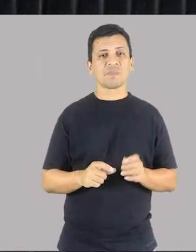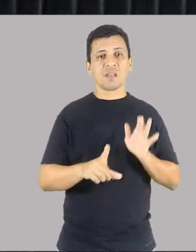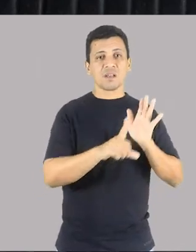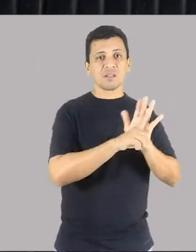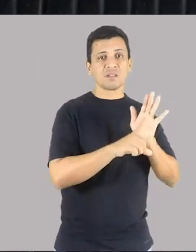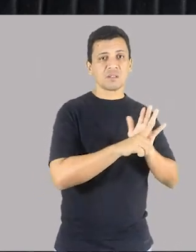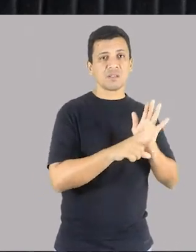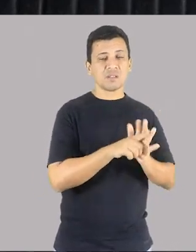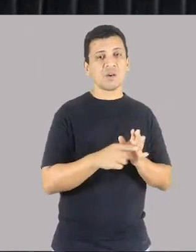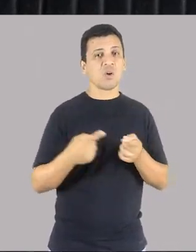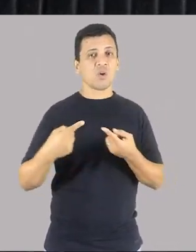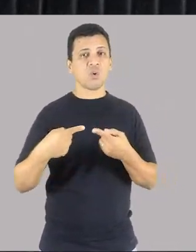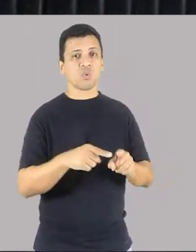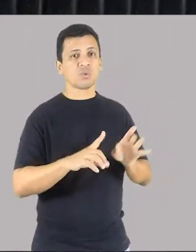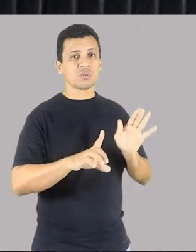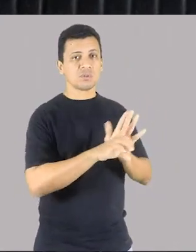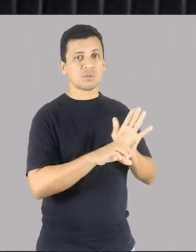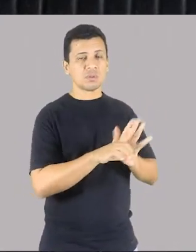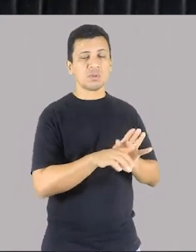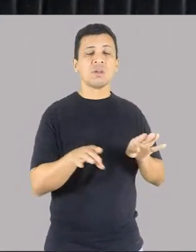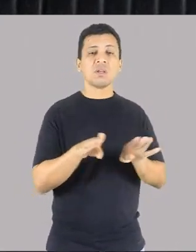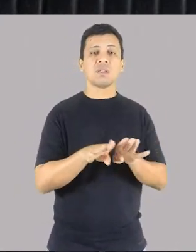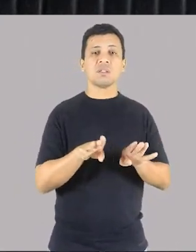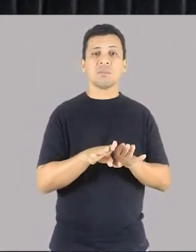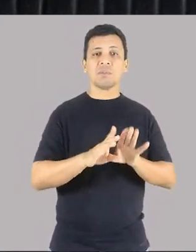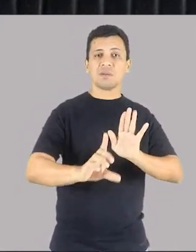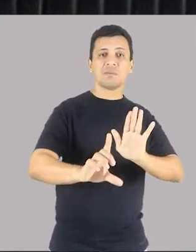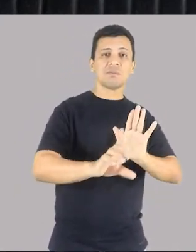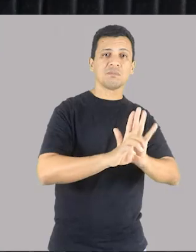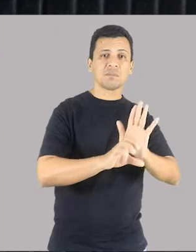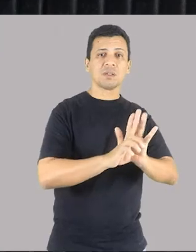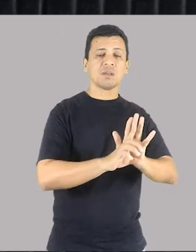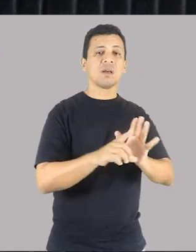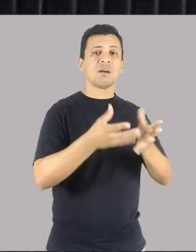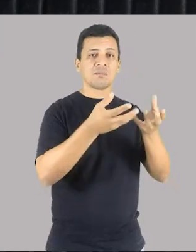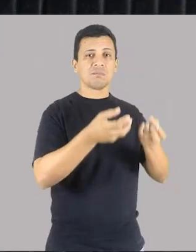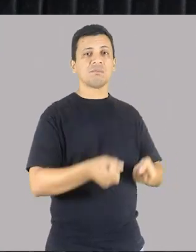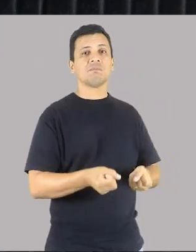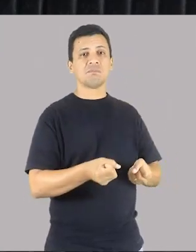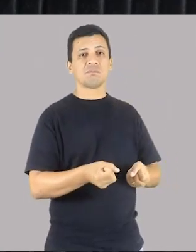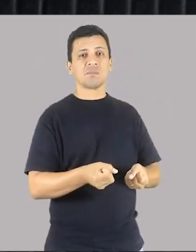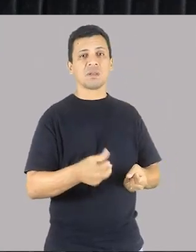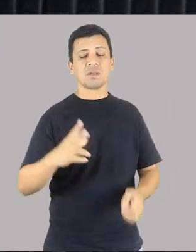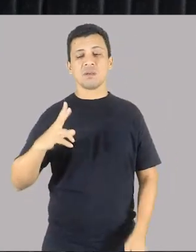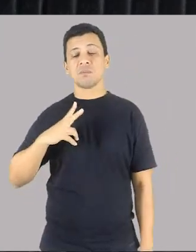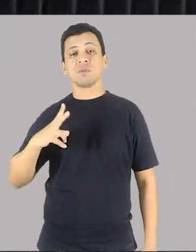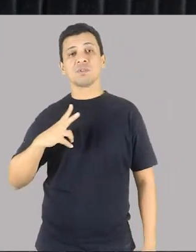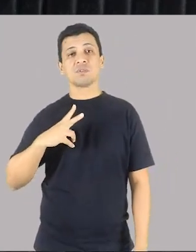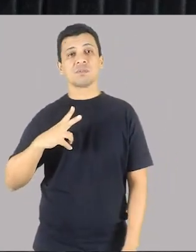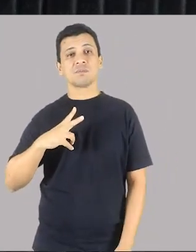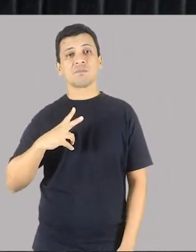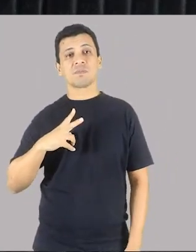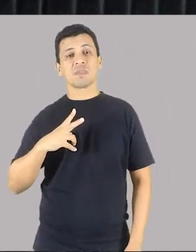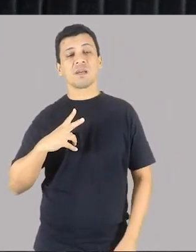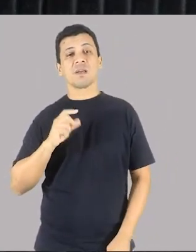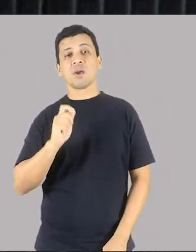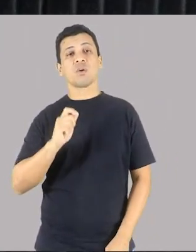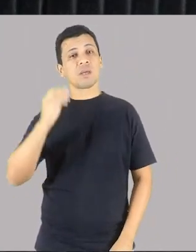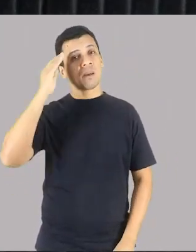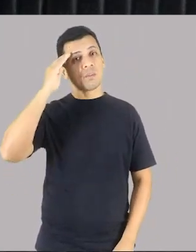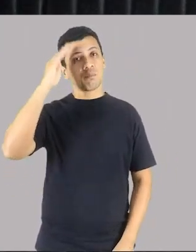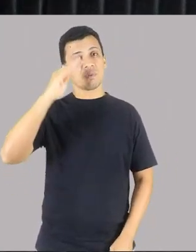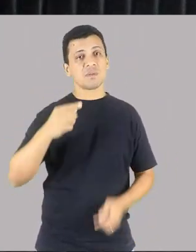o administrador público não pode agir, entendem? Portanto, existem dois princípios da legalidade. Existe a legalidade, o princípio da